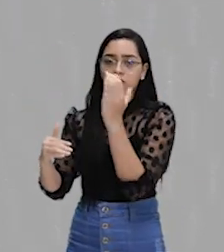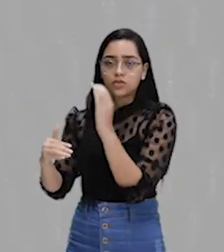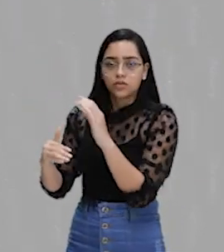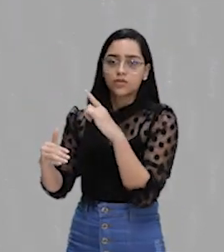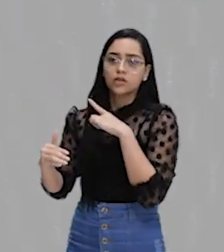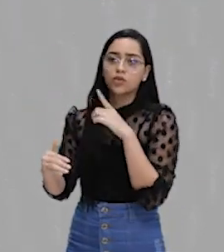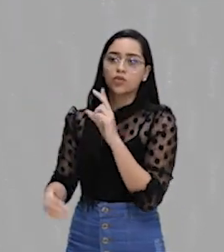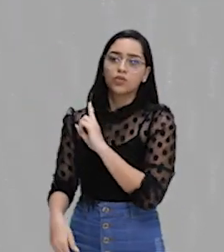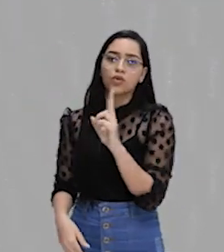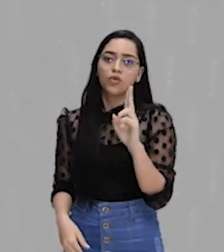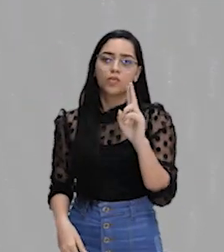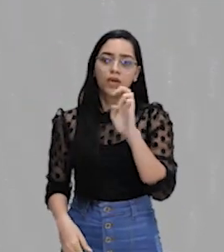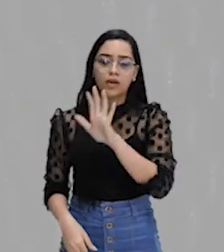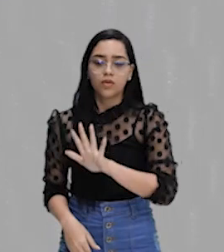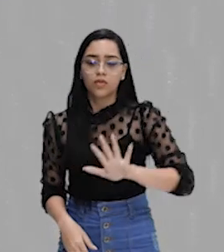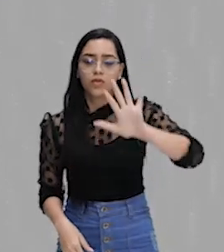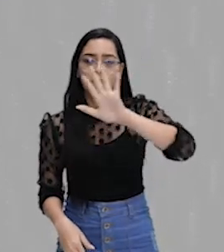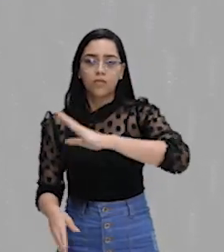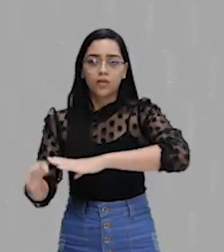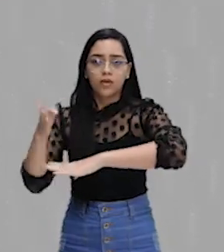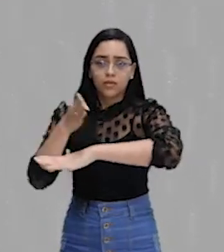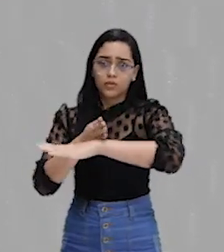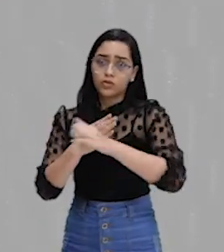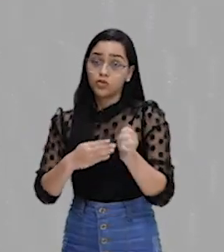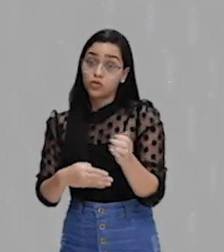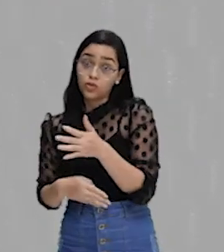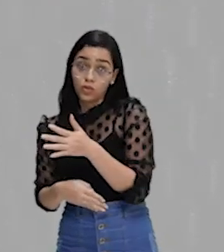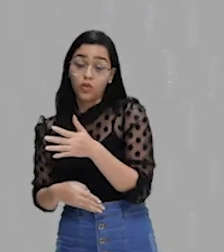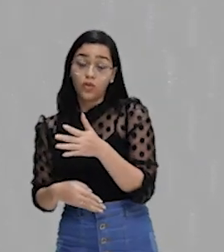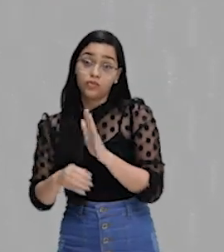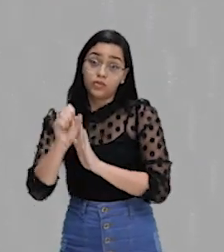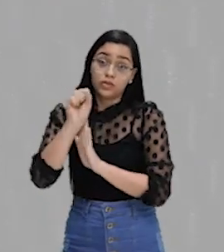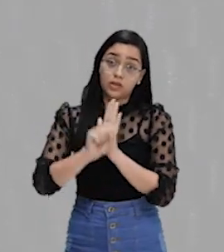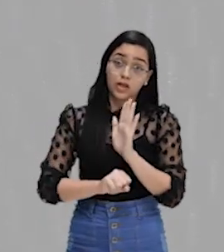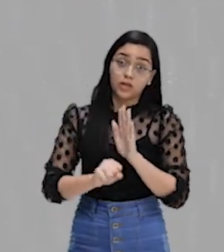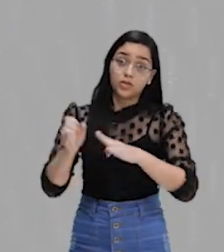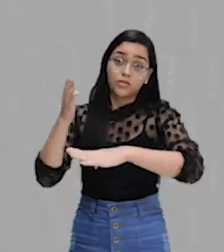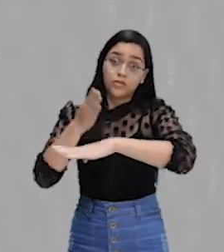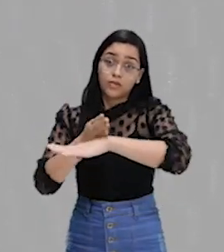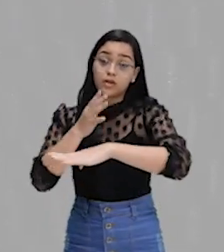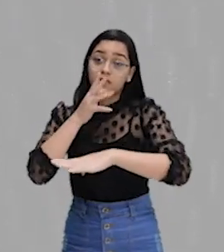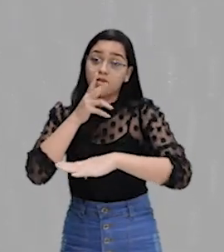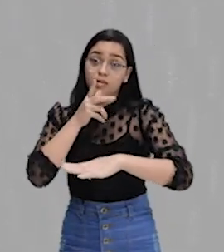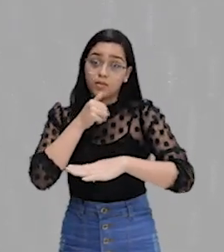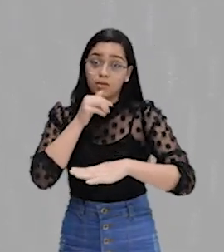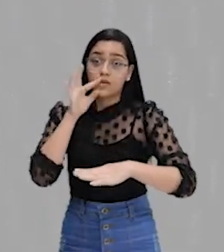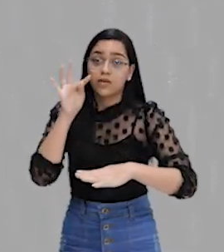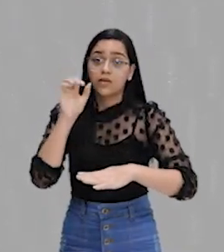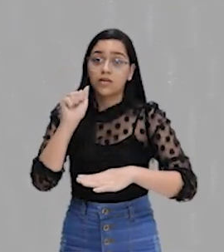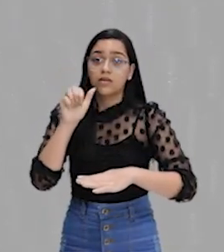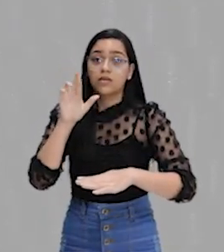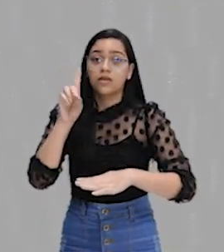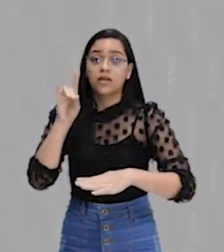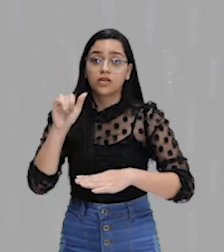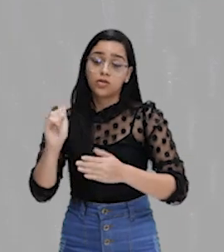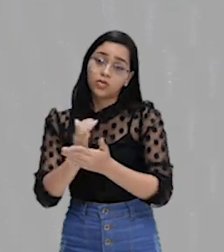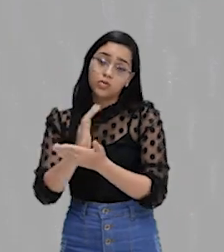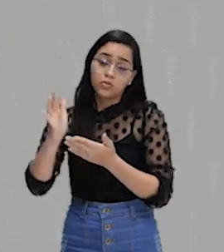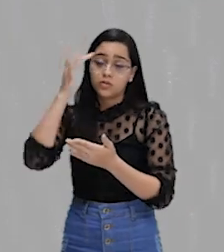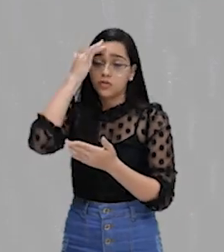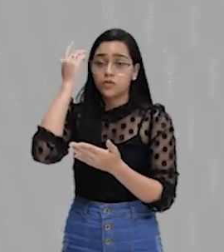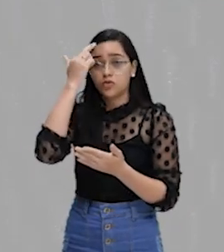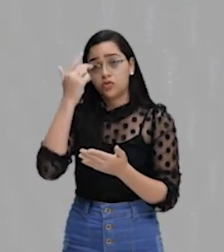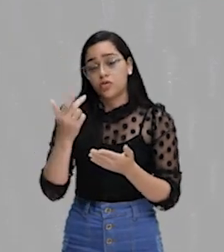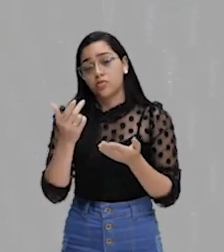da chamada Europa moderna, ou da Europa da Idade Média tardia, como colocam alguns historiadores.